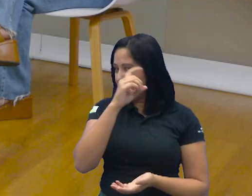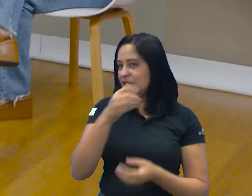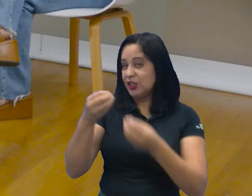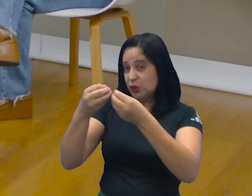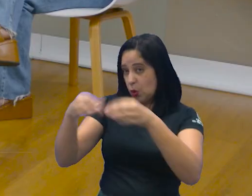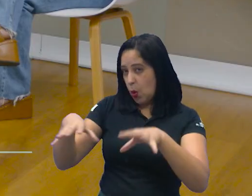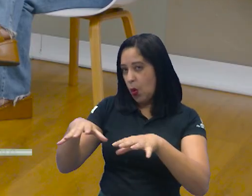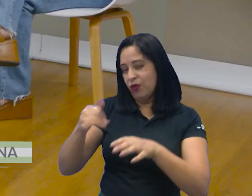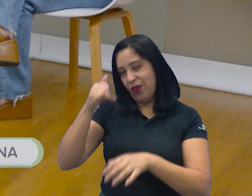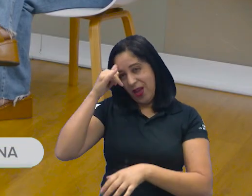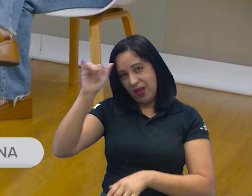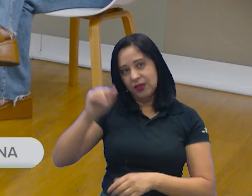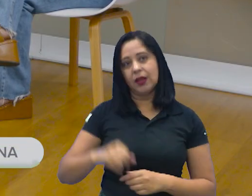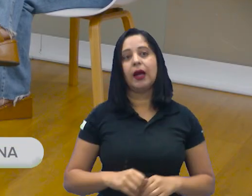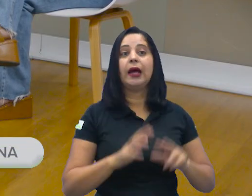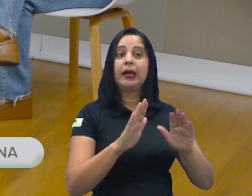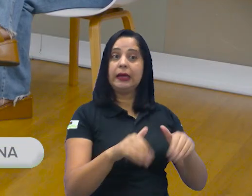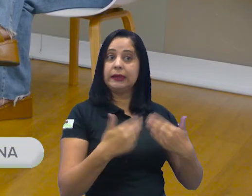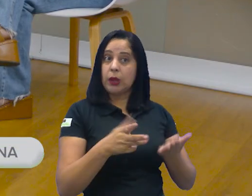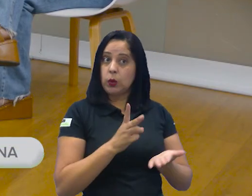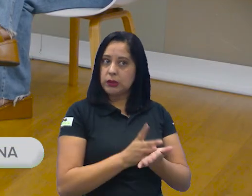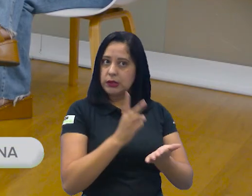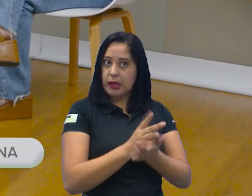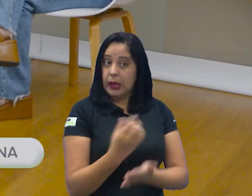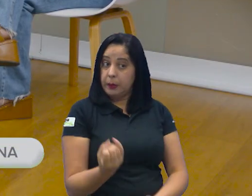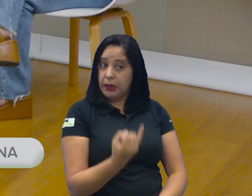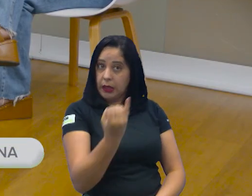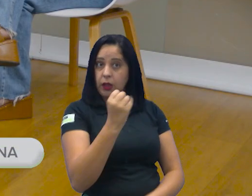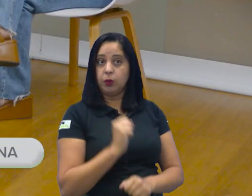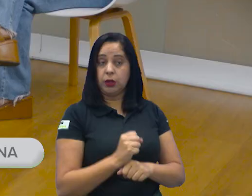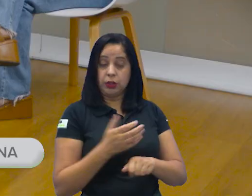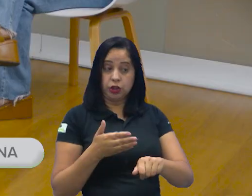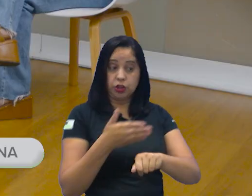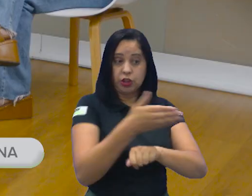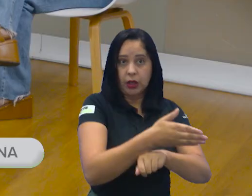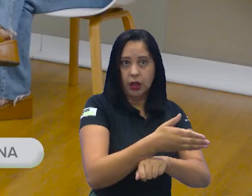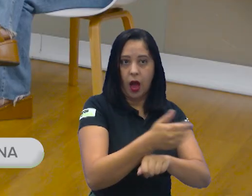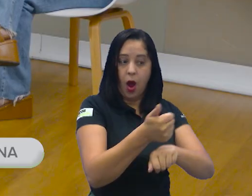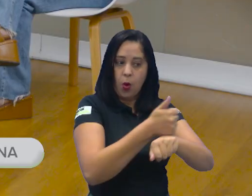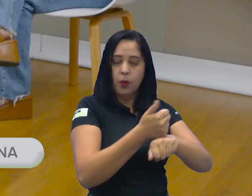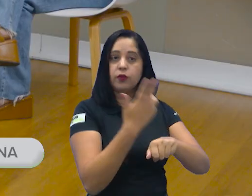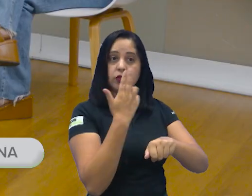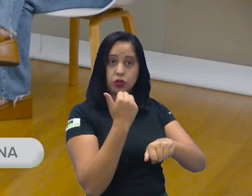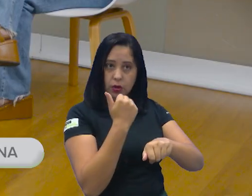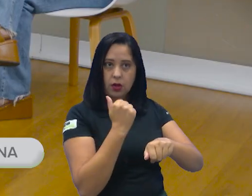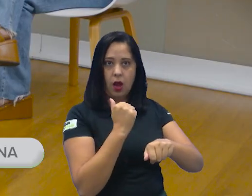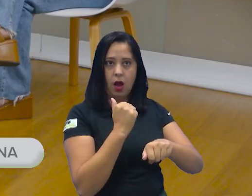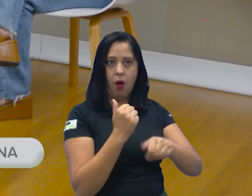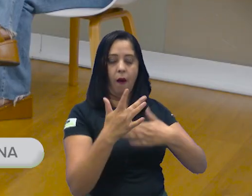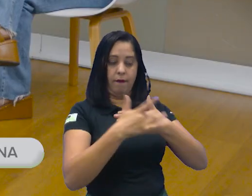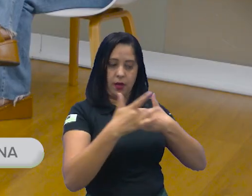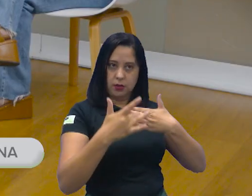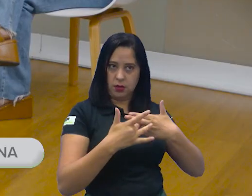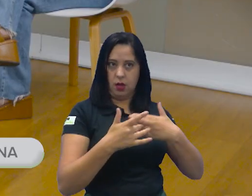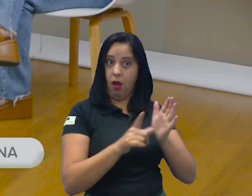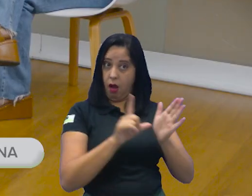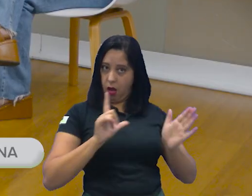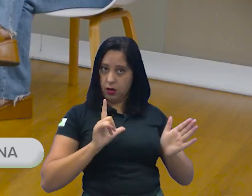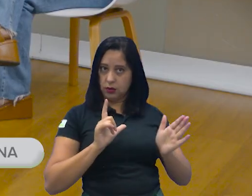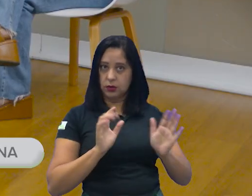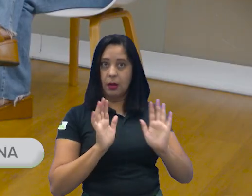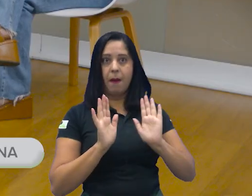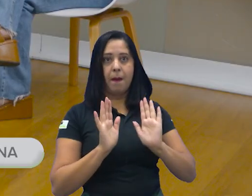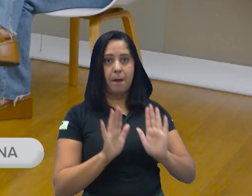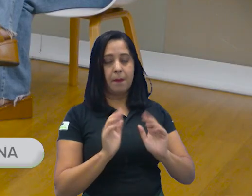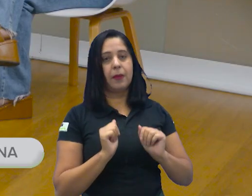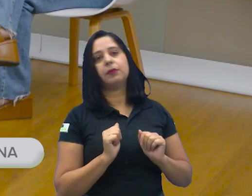sempre procurar um nutricionista, até para ver também como que estão ali os exames, né? Antes de começar a fazer qualquer tipo de dieta. Mas eu começo com esse